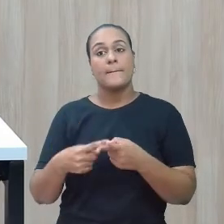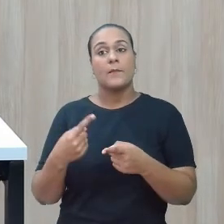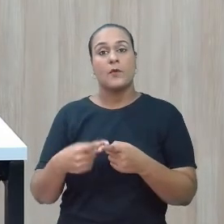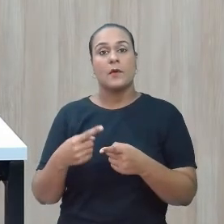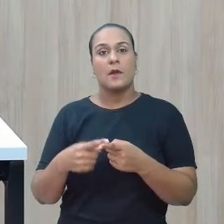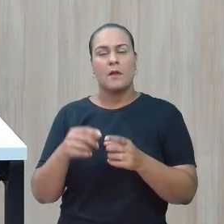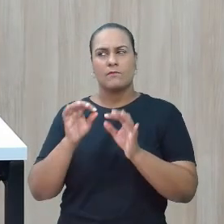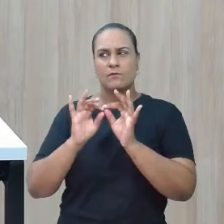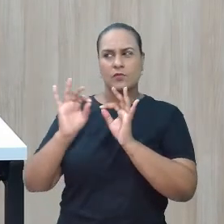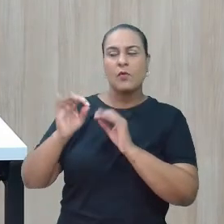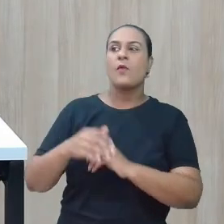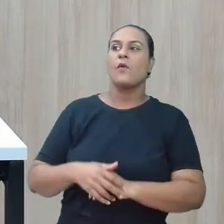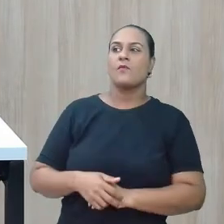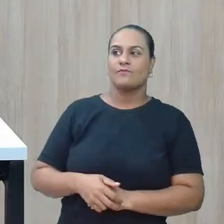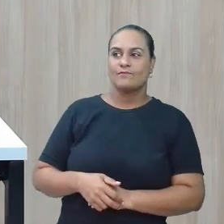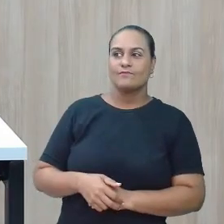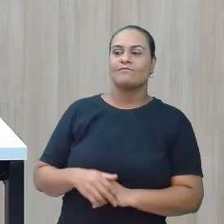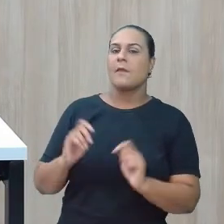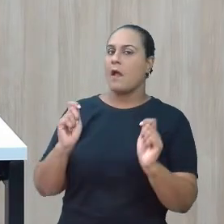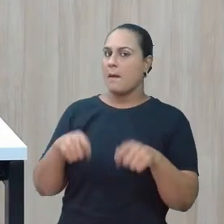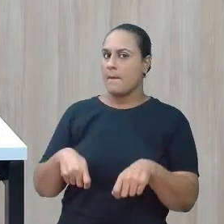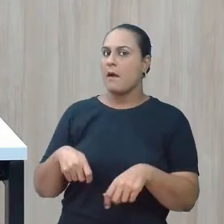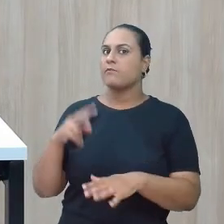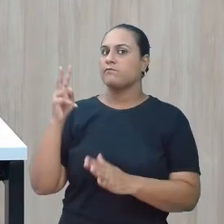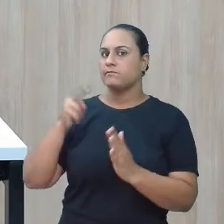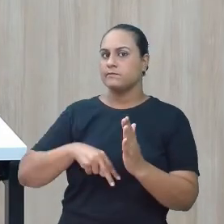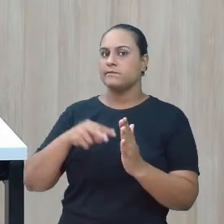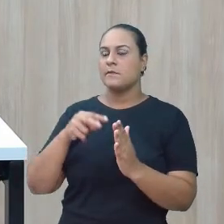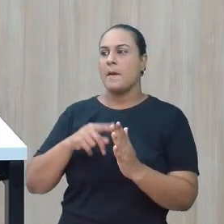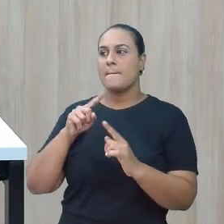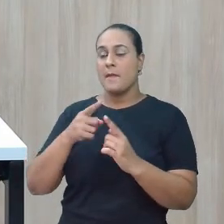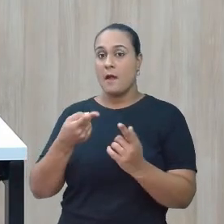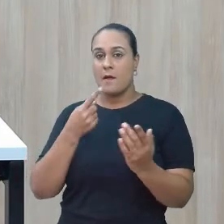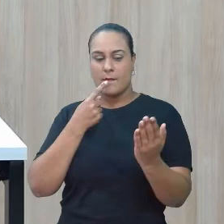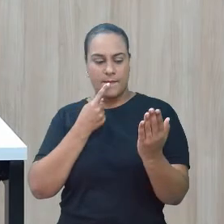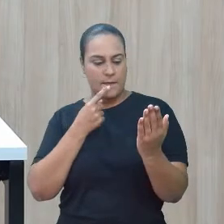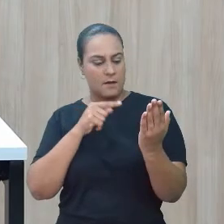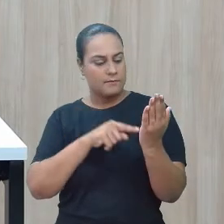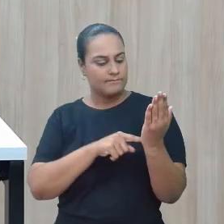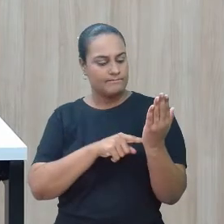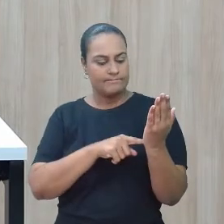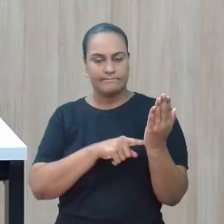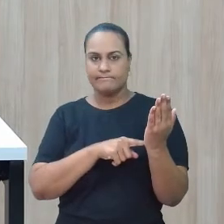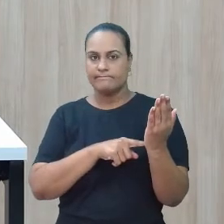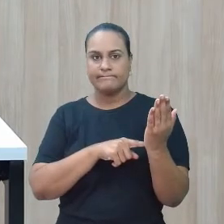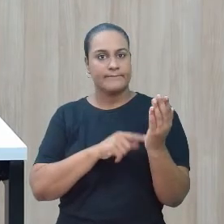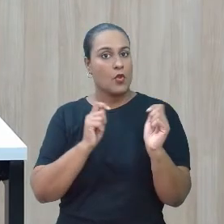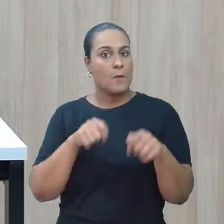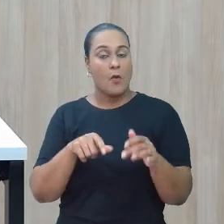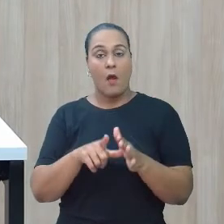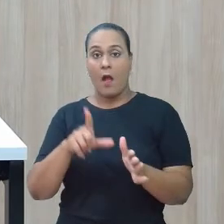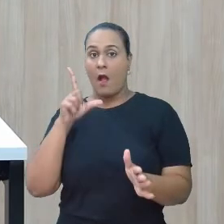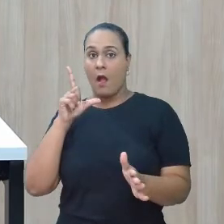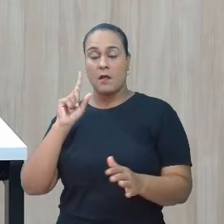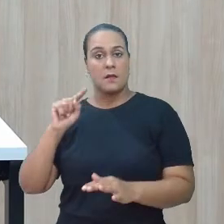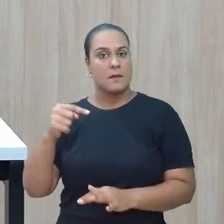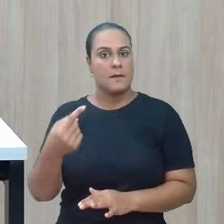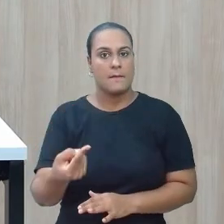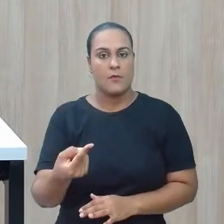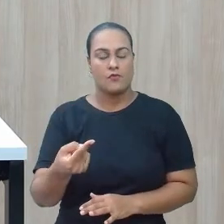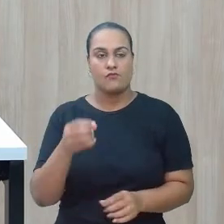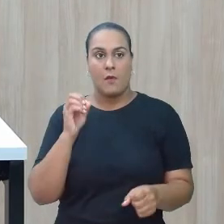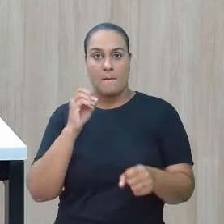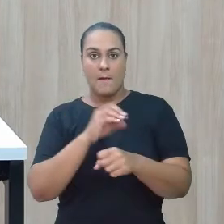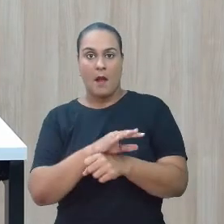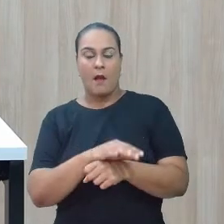projetada na retina. Então, a gente vê aí que não pode ser projetada nem antes, nem depois. Né? Aí a gente